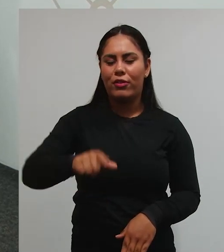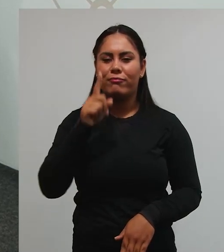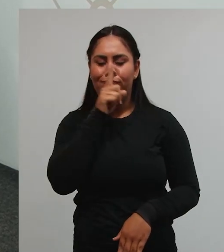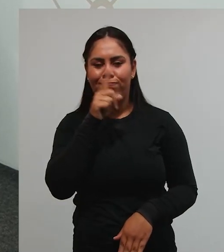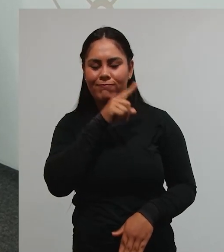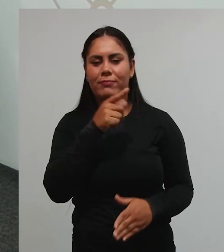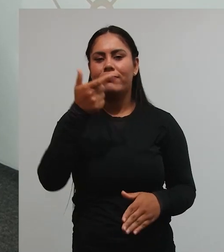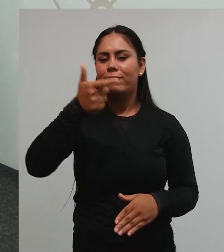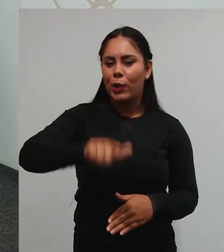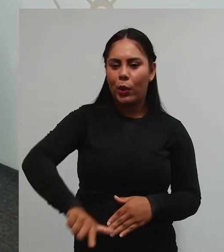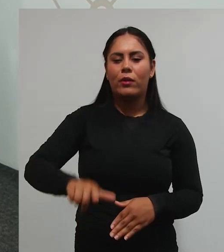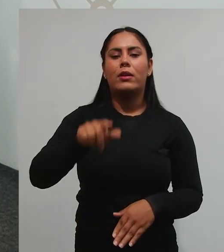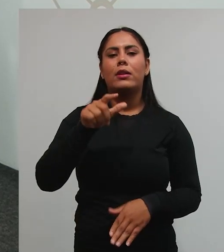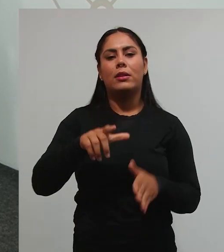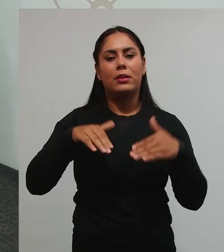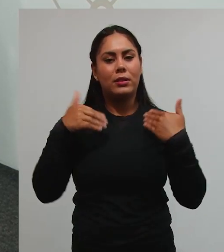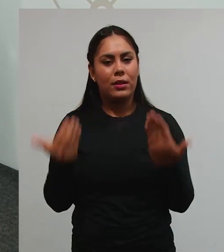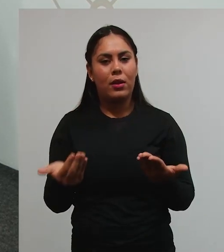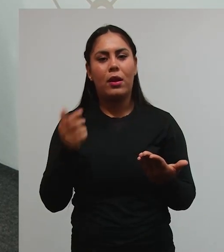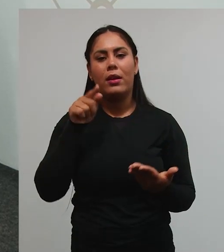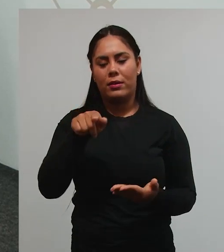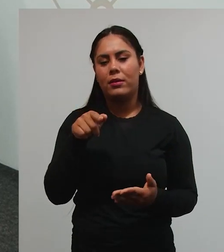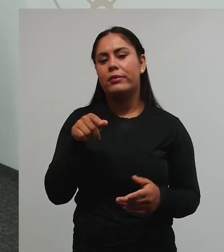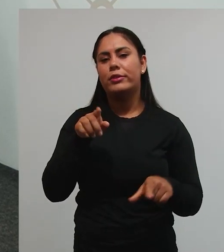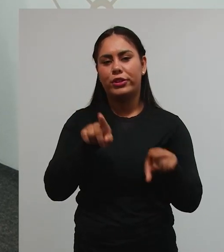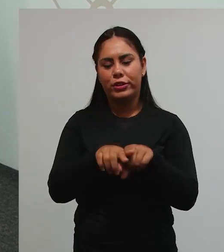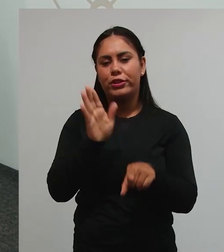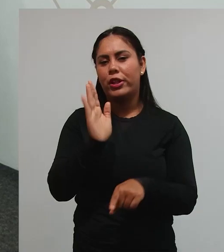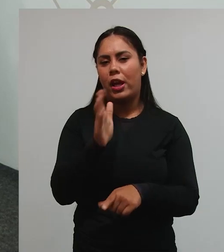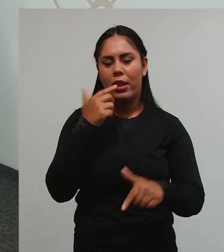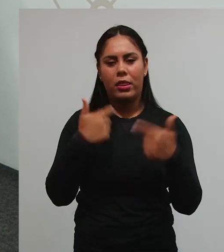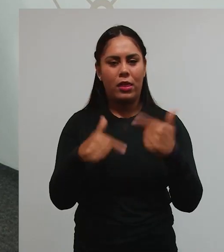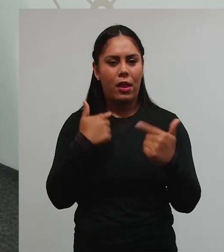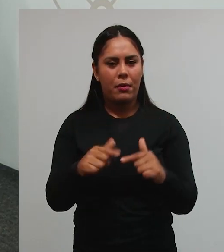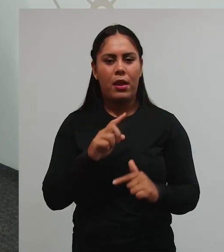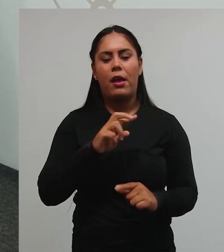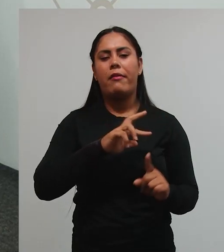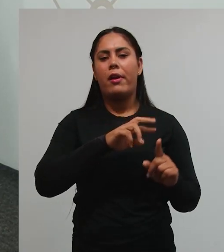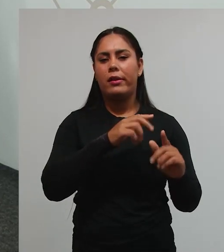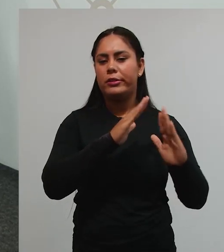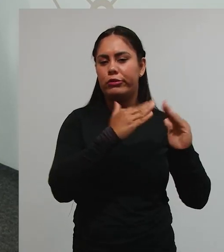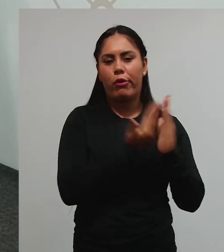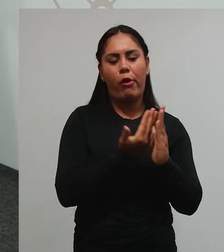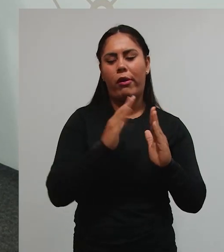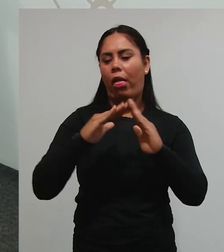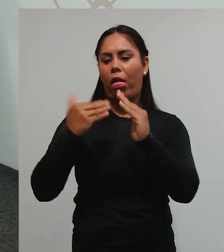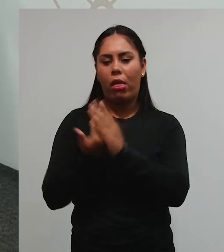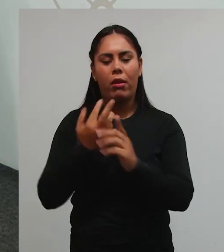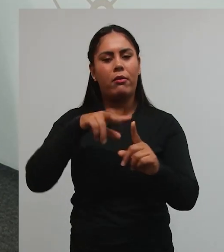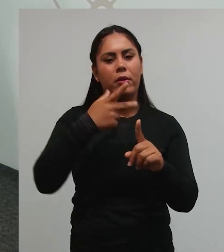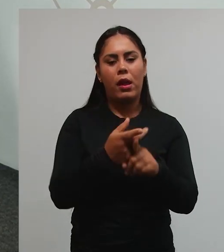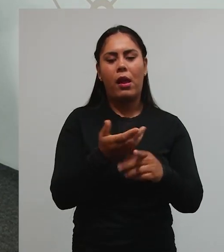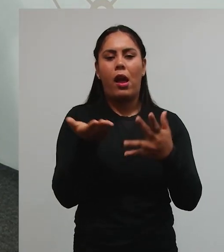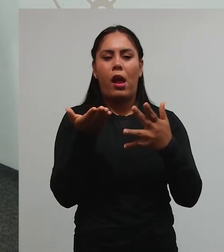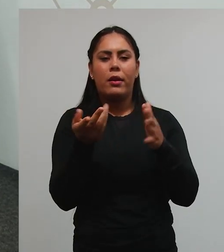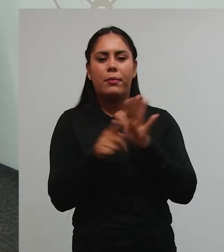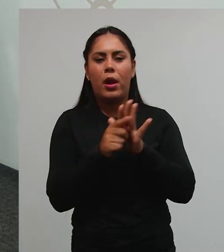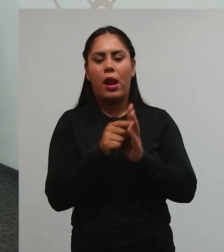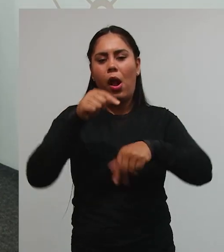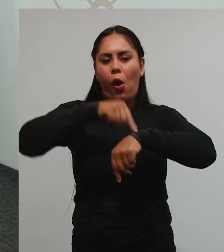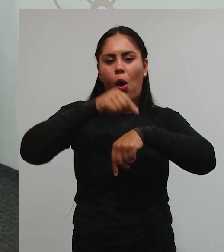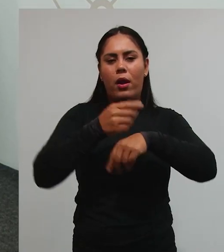muito antes, né, da impressora matricial, muito antes, a gente trabalhou com o mimeógrafo, de fazer essas atividades e às vezes a